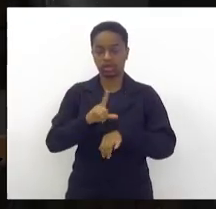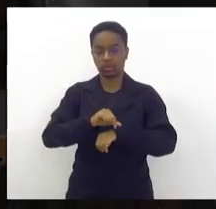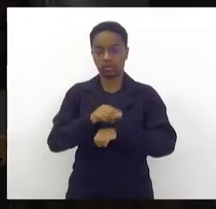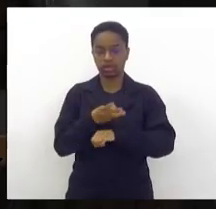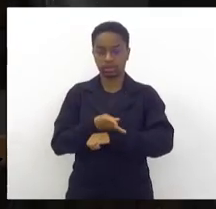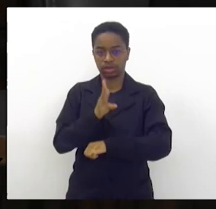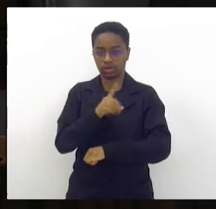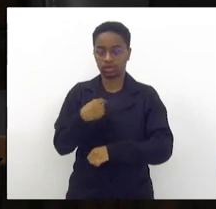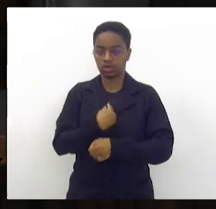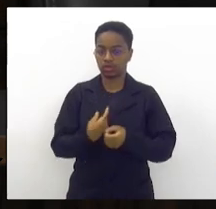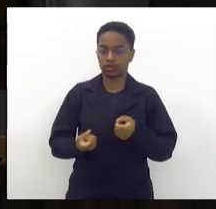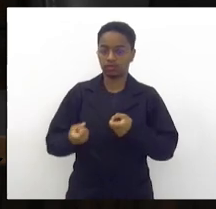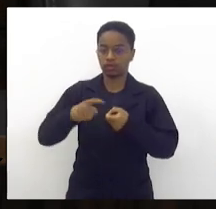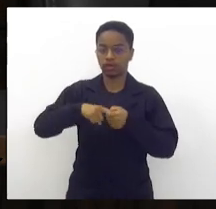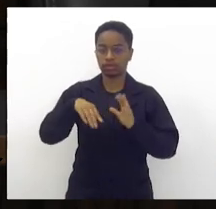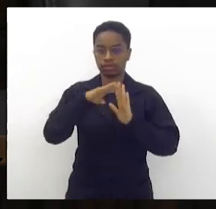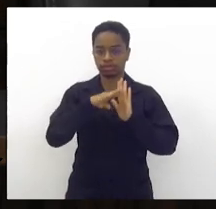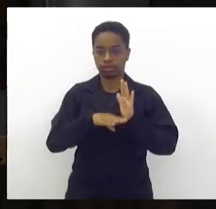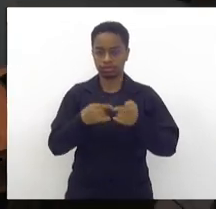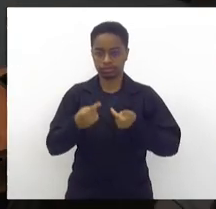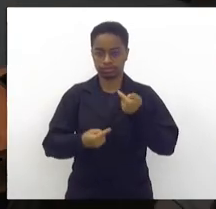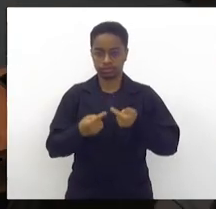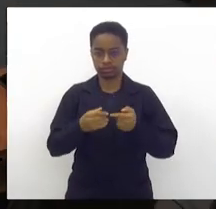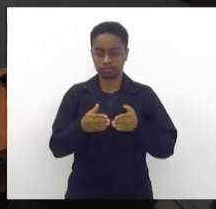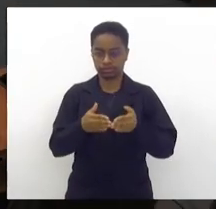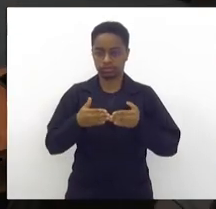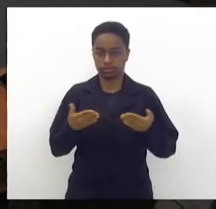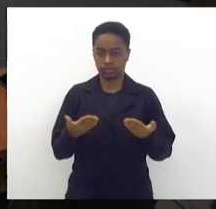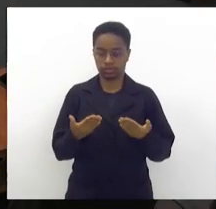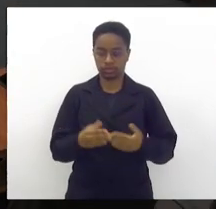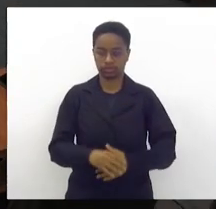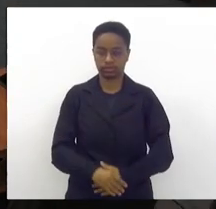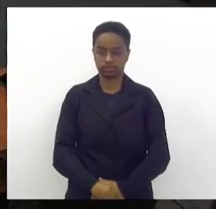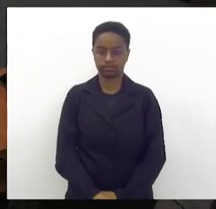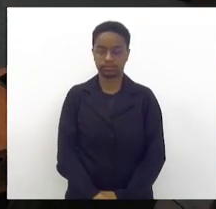horas, quando retornaremos com a ordem do dia. Está suspensa a sessão. O Sessão